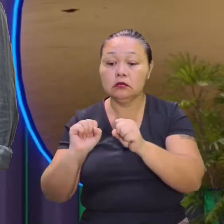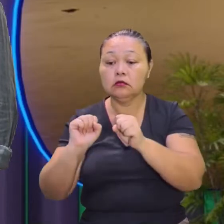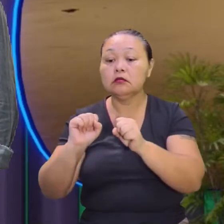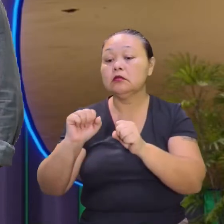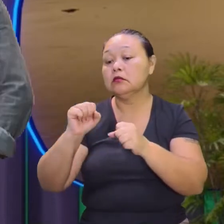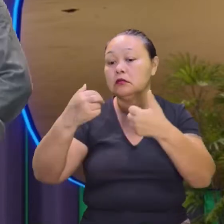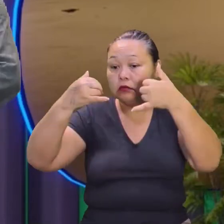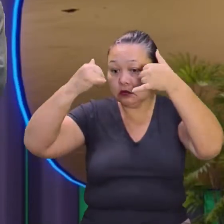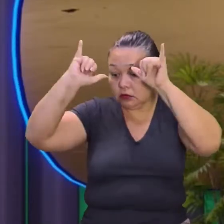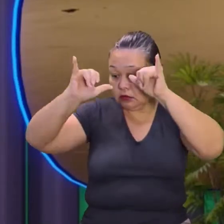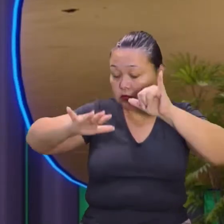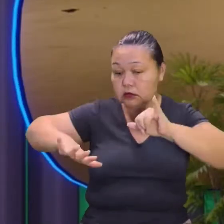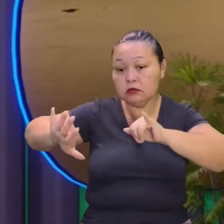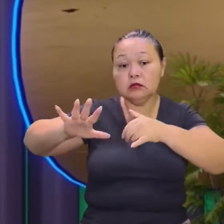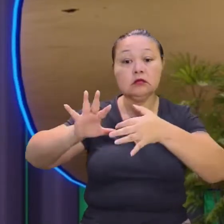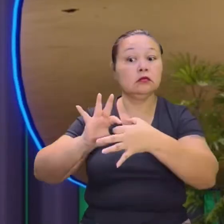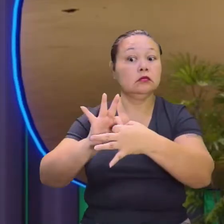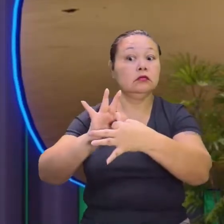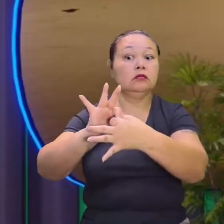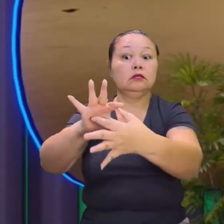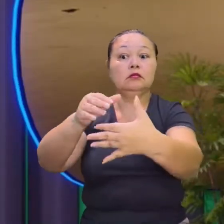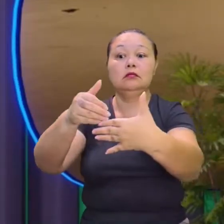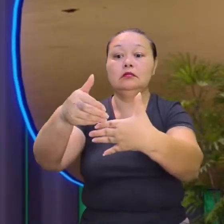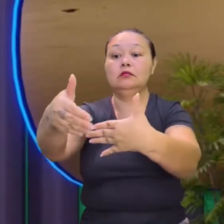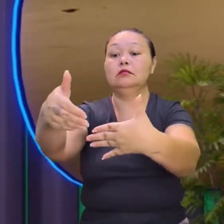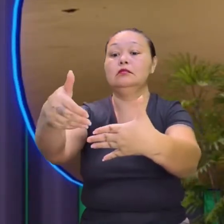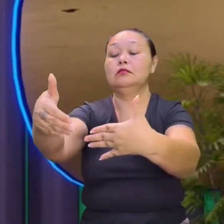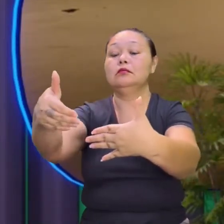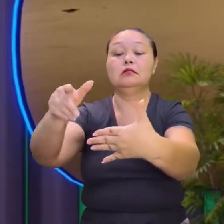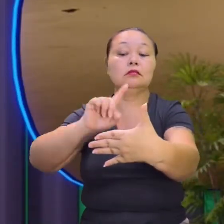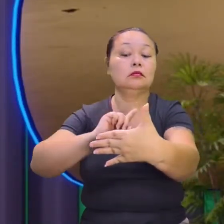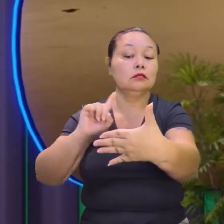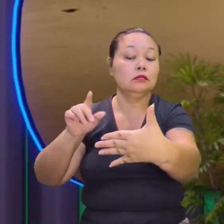esse gado, galerinha, ele não fica solto ali naquele